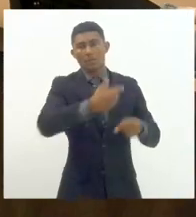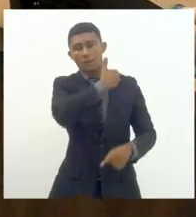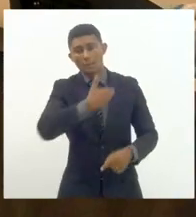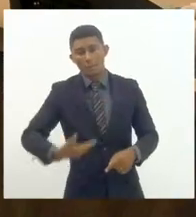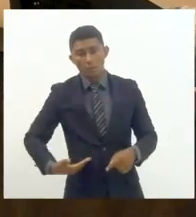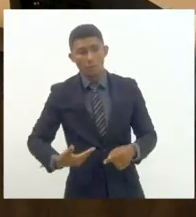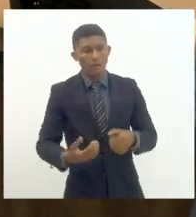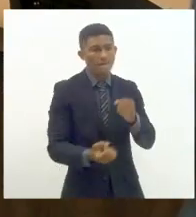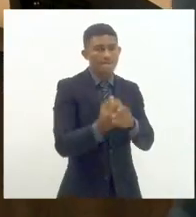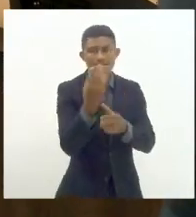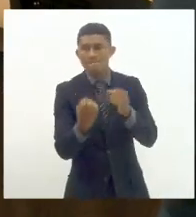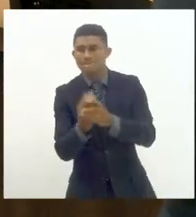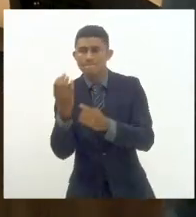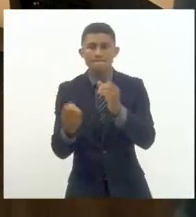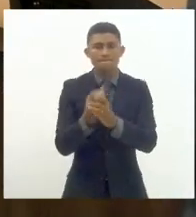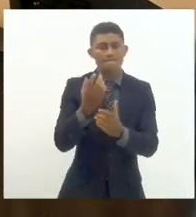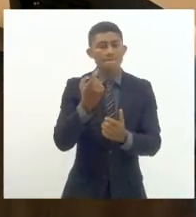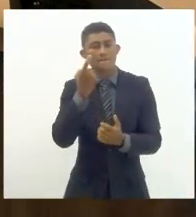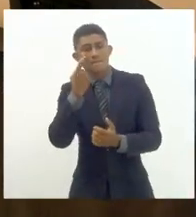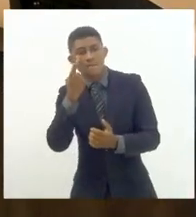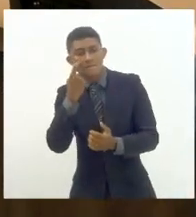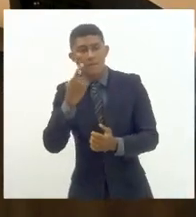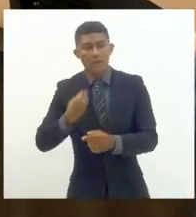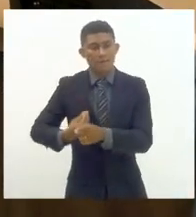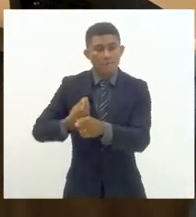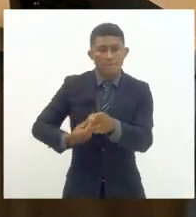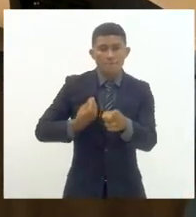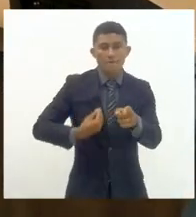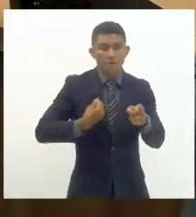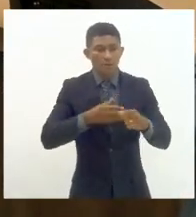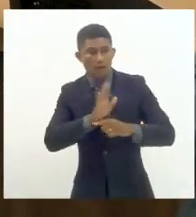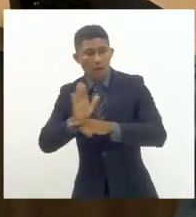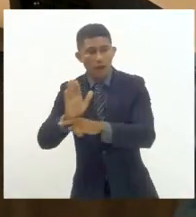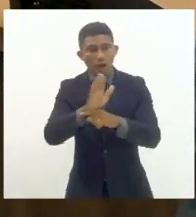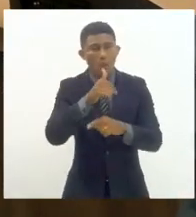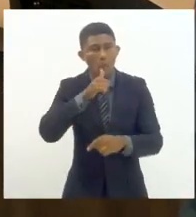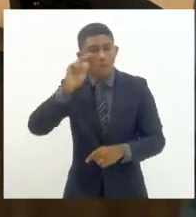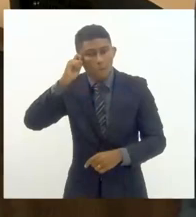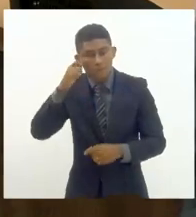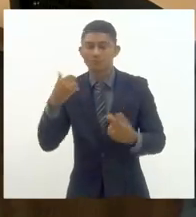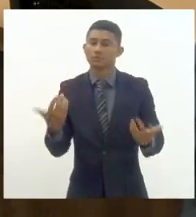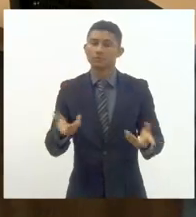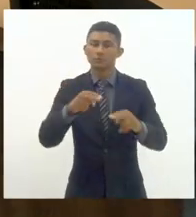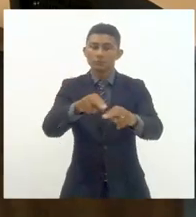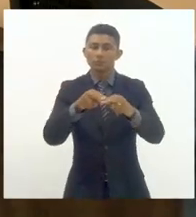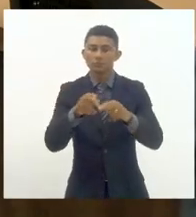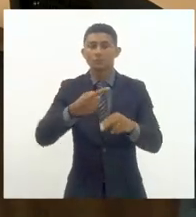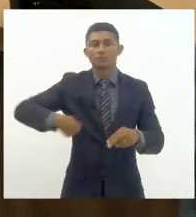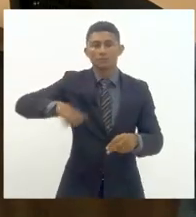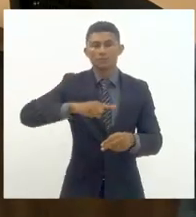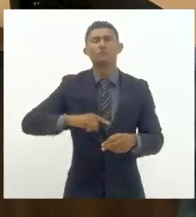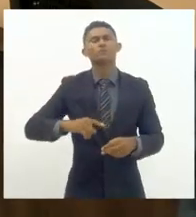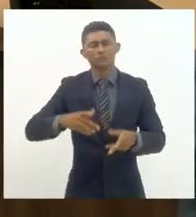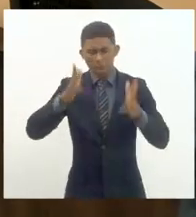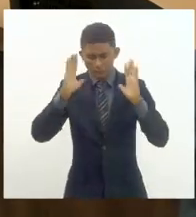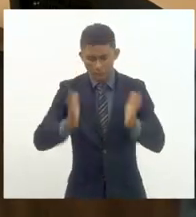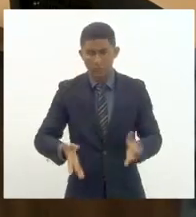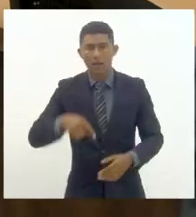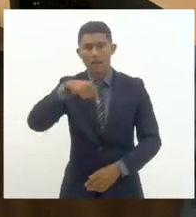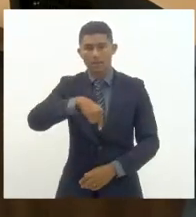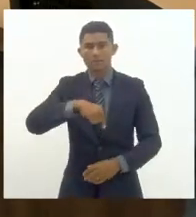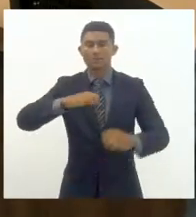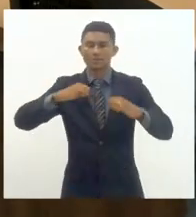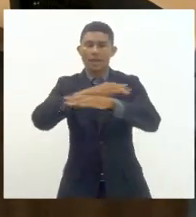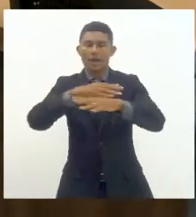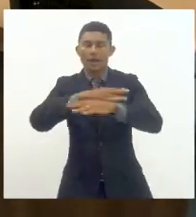que façam sentido para a vida das mulheres pretas. Então, nesse sentido, a gente já tem no calendário do município